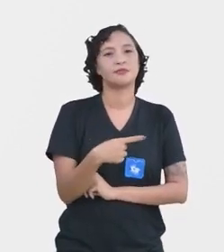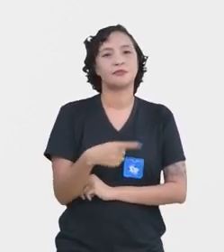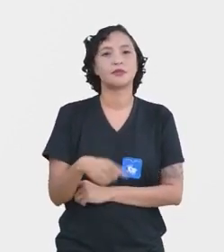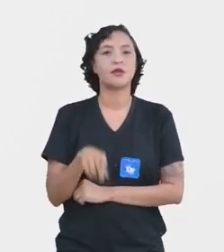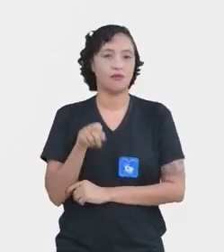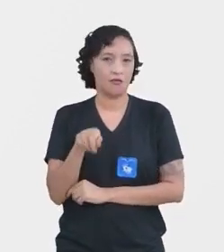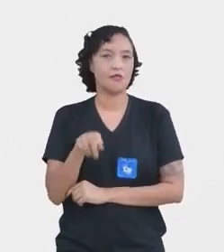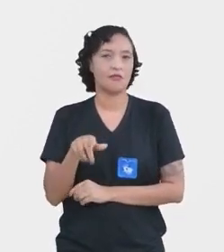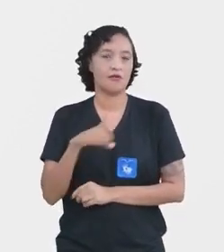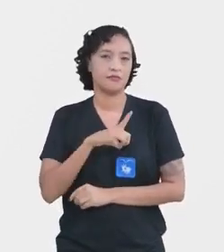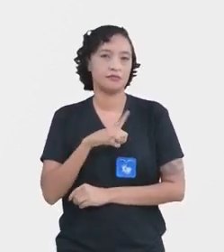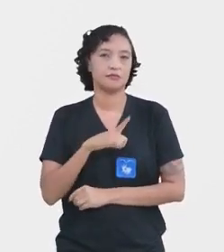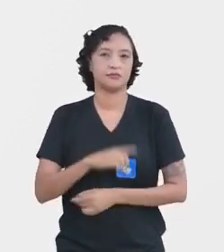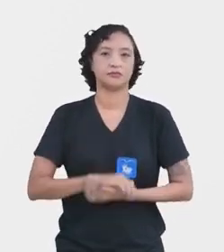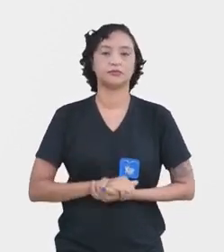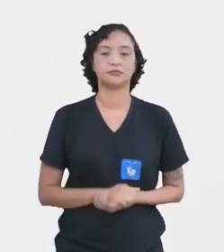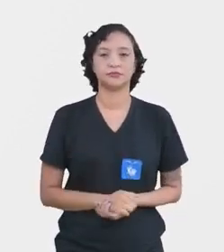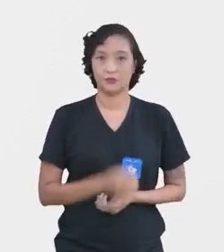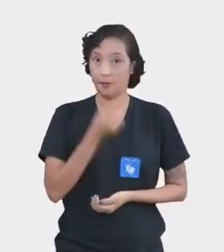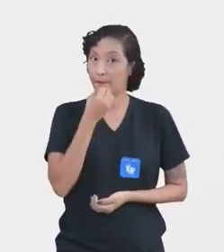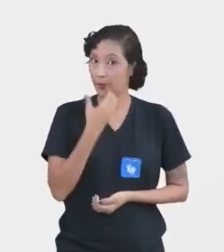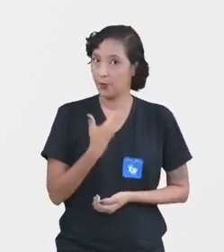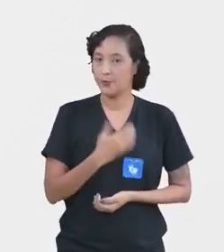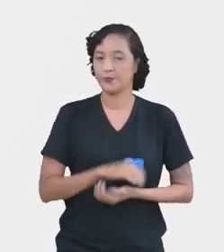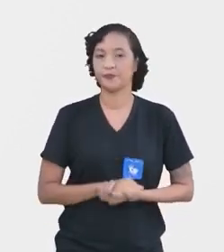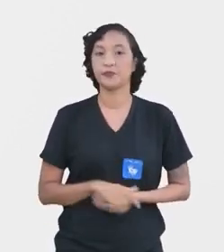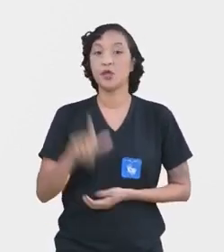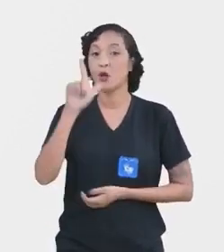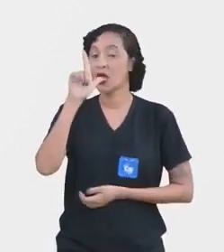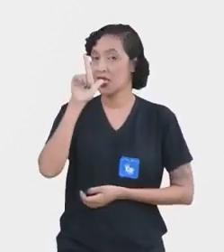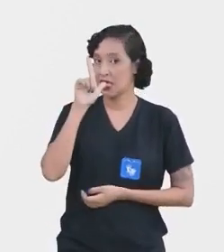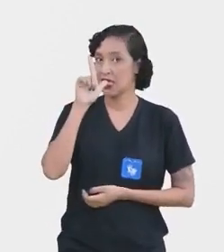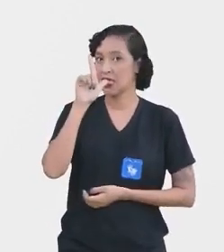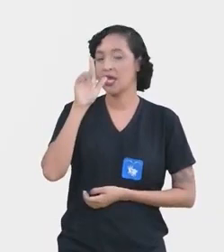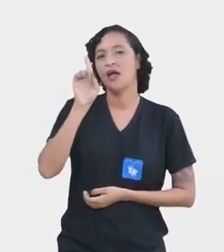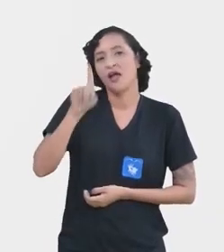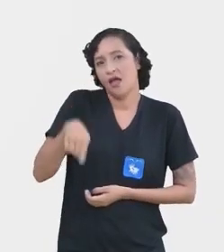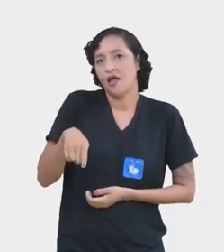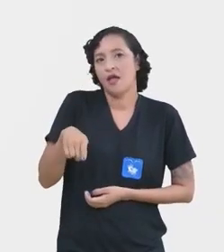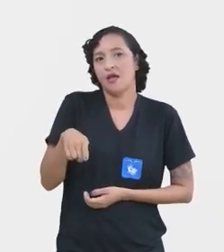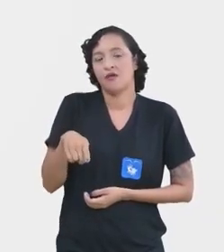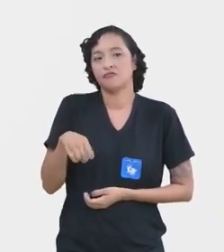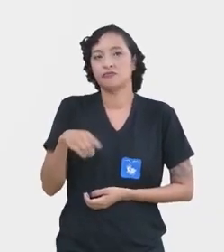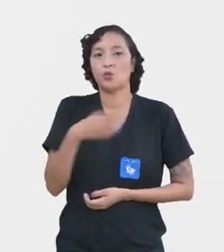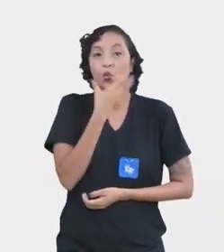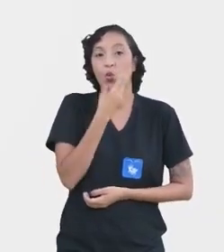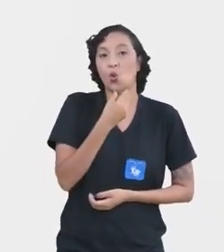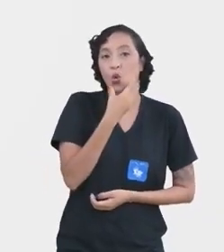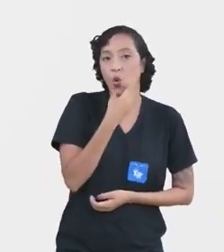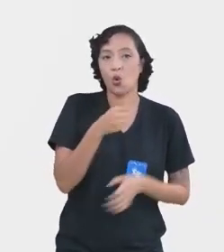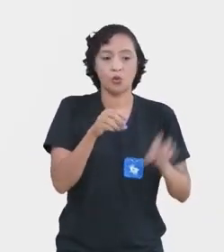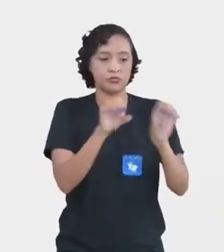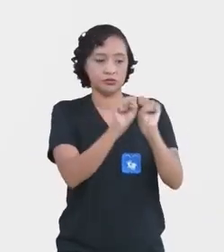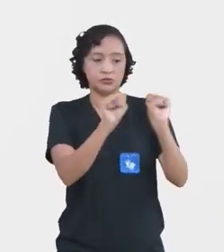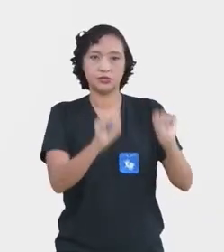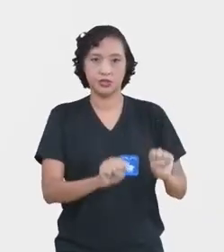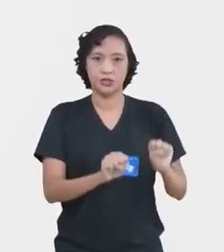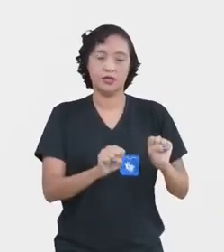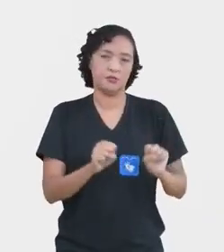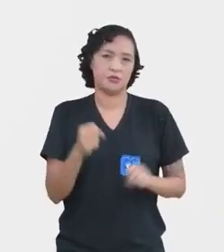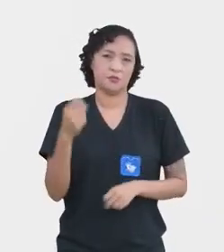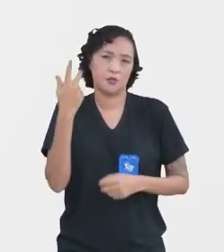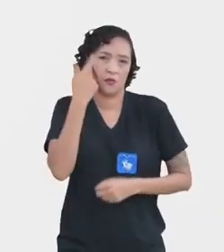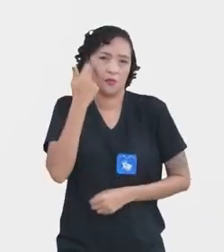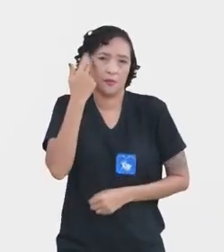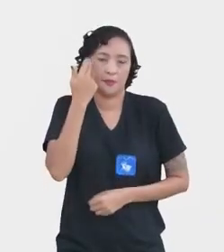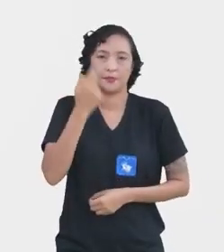os espermatozoides, tá bom, criança? O pênis é o órgão copulador no sistema reprodutor masculino, aí tudo tranquilo,